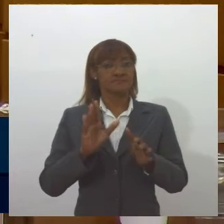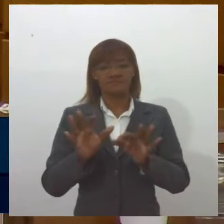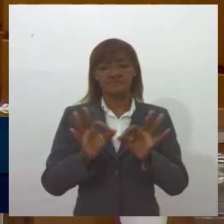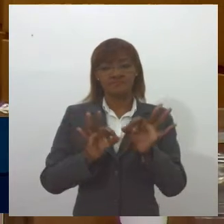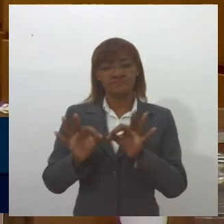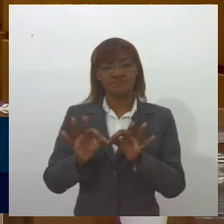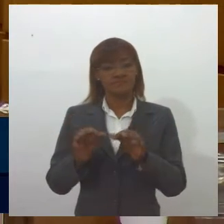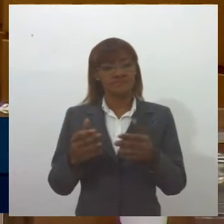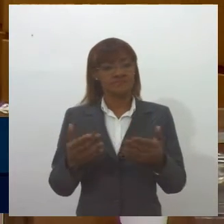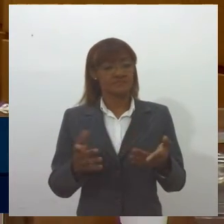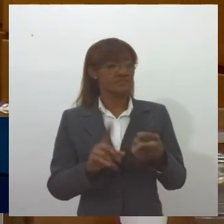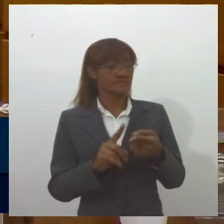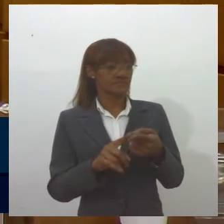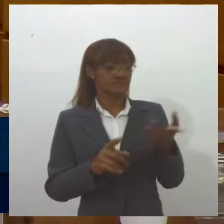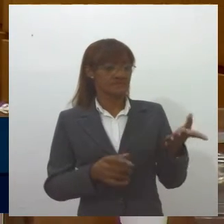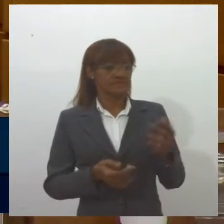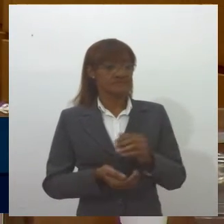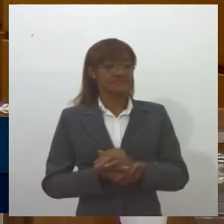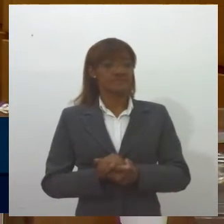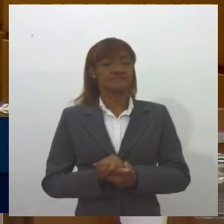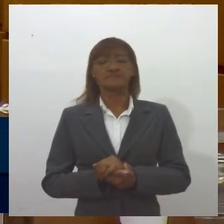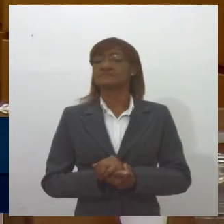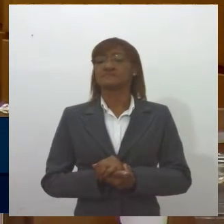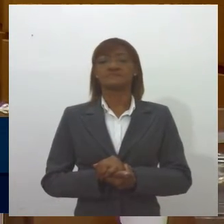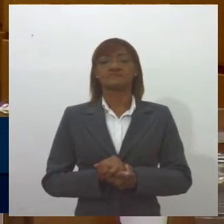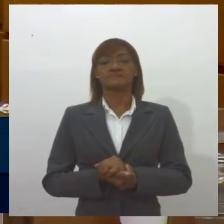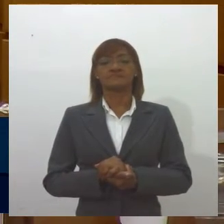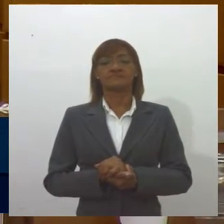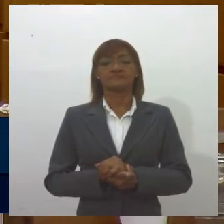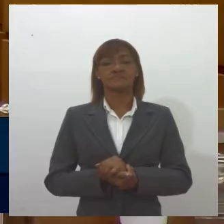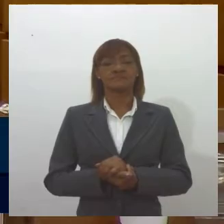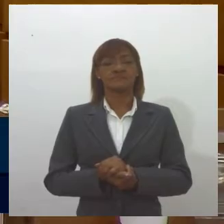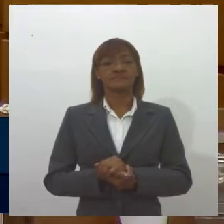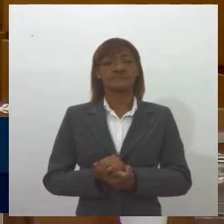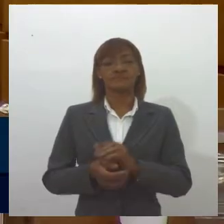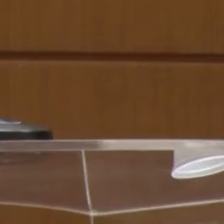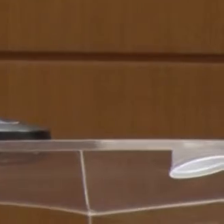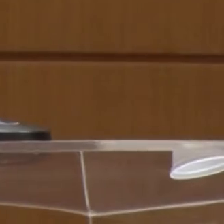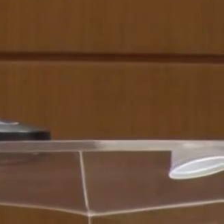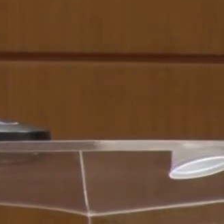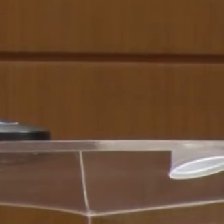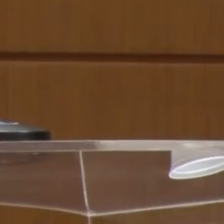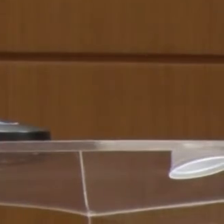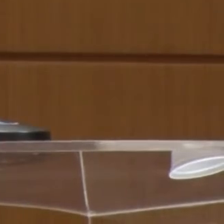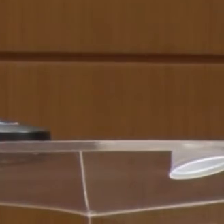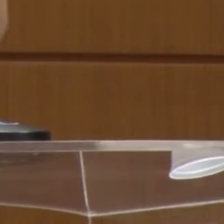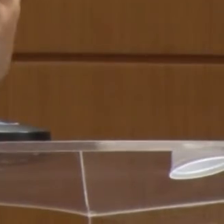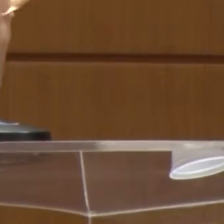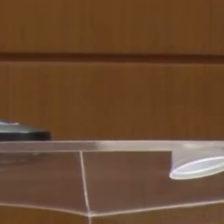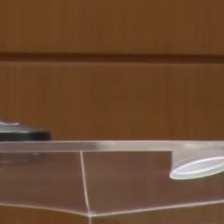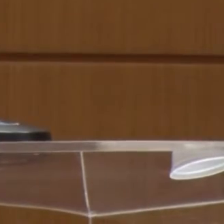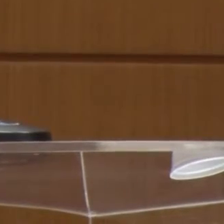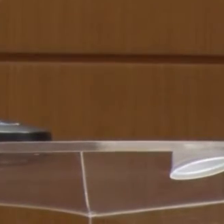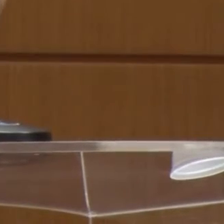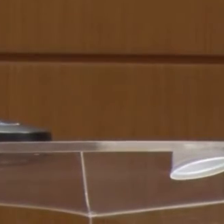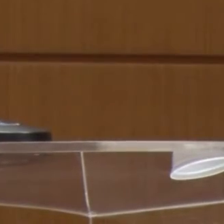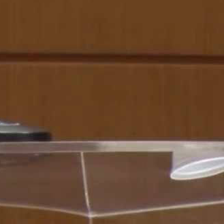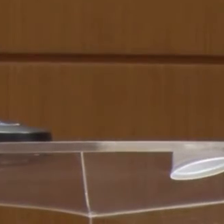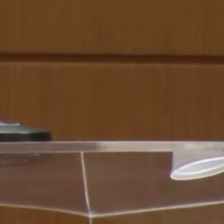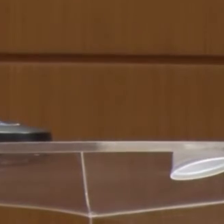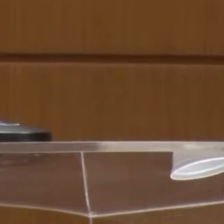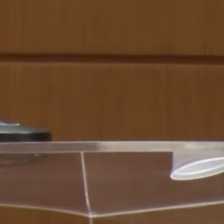de uma vantagem, fica anexo ao serviço do banco de leite. O preço do gás de cozinha foi um dos